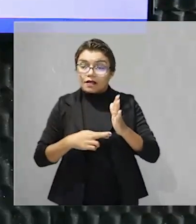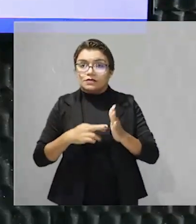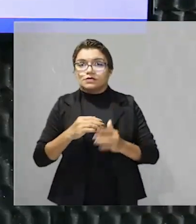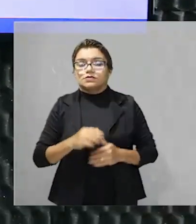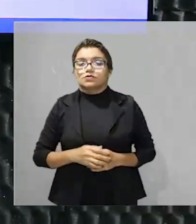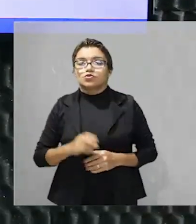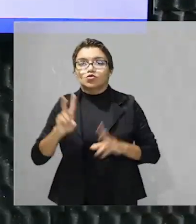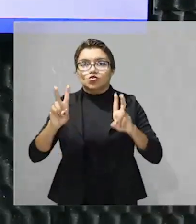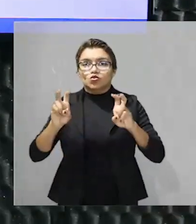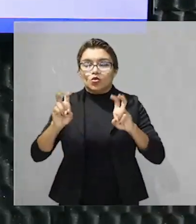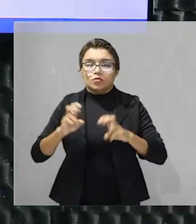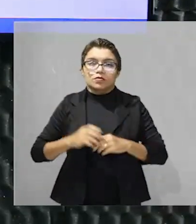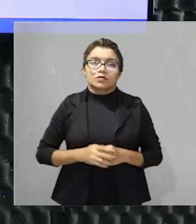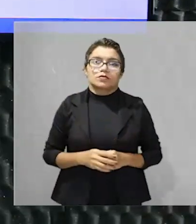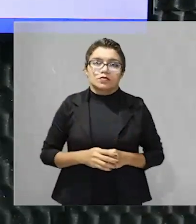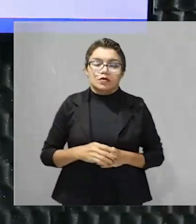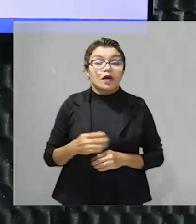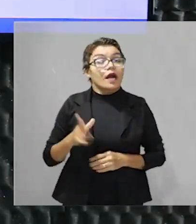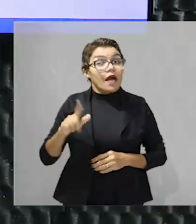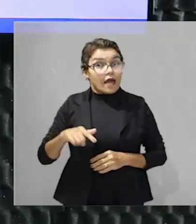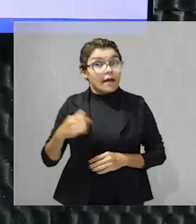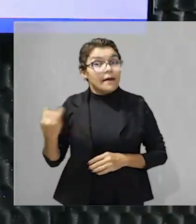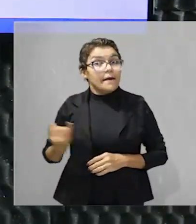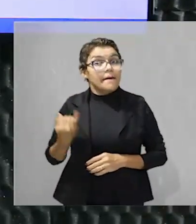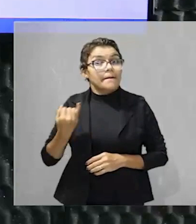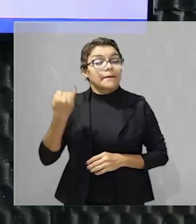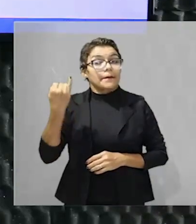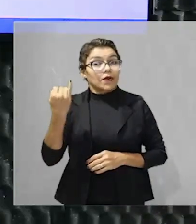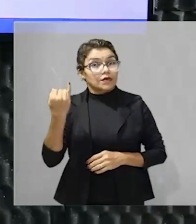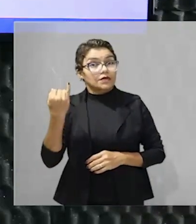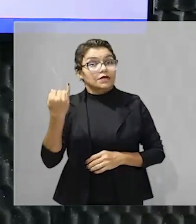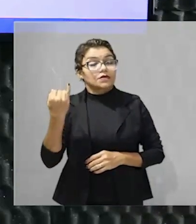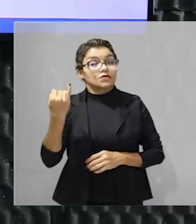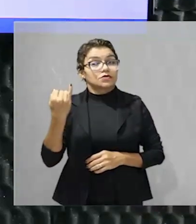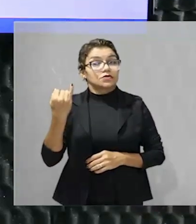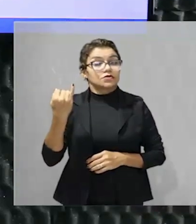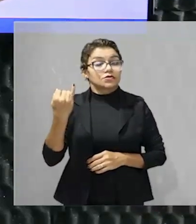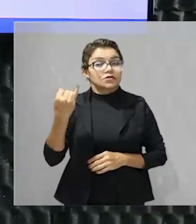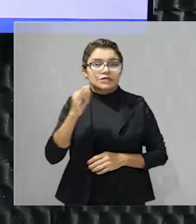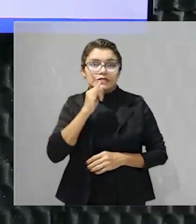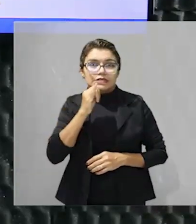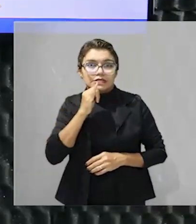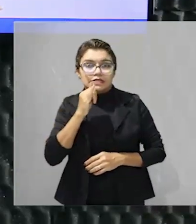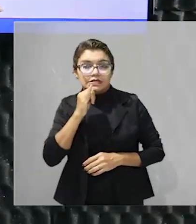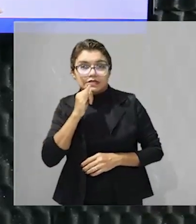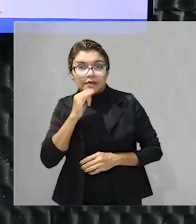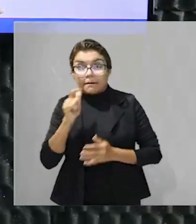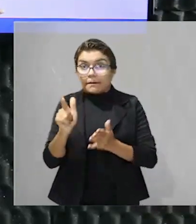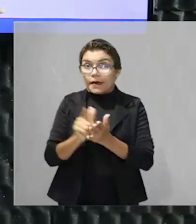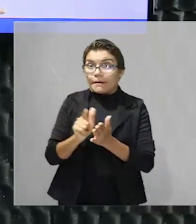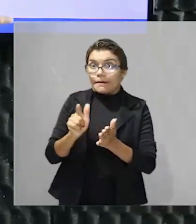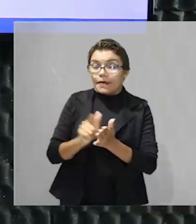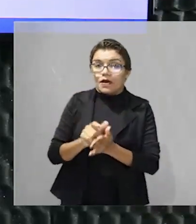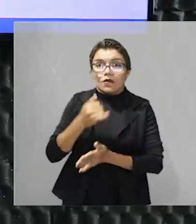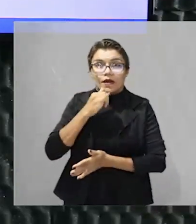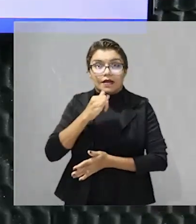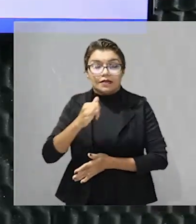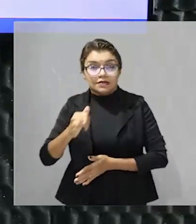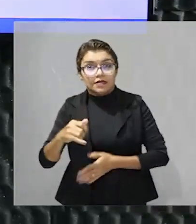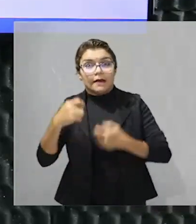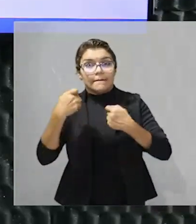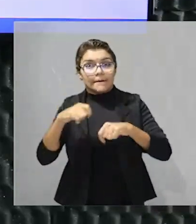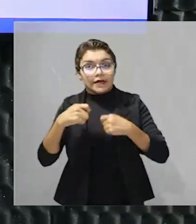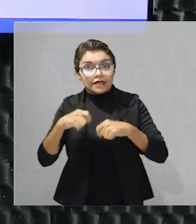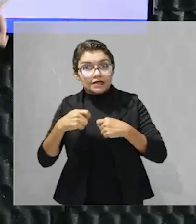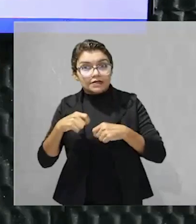é sobre o quanto é importante economizar o papel, a eletricidade e outros recursos. Então, ela